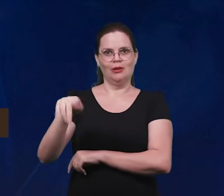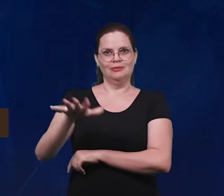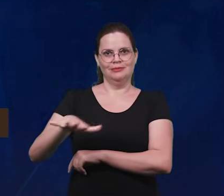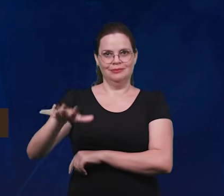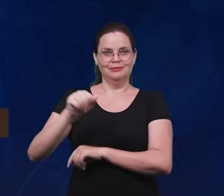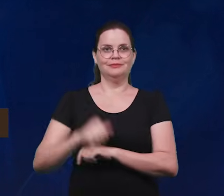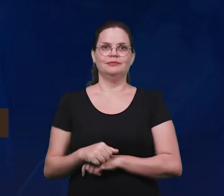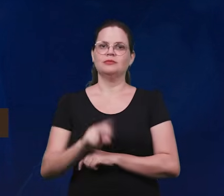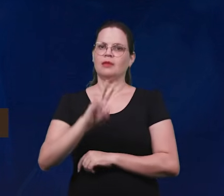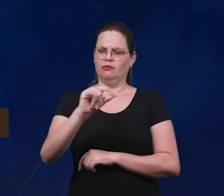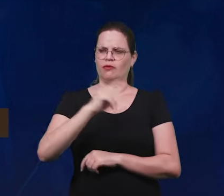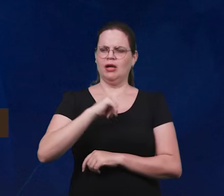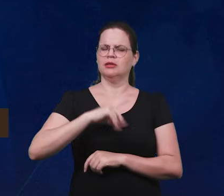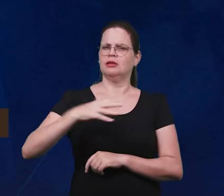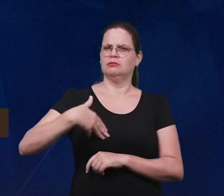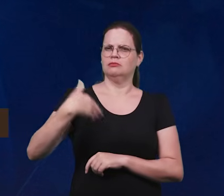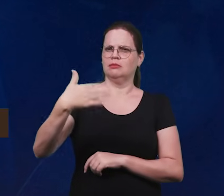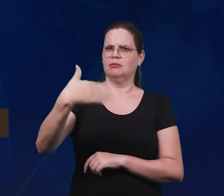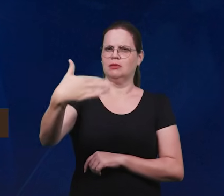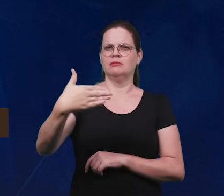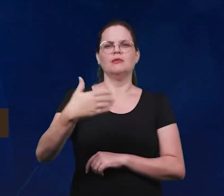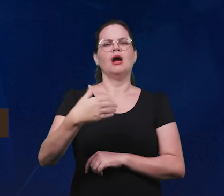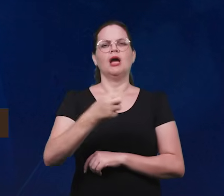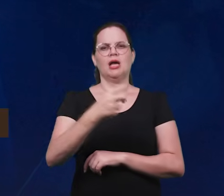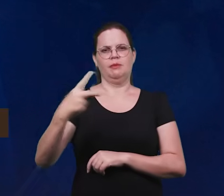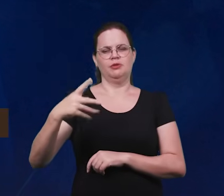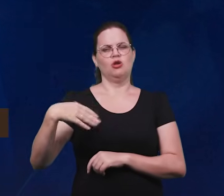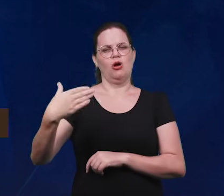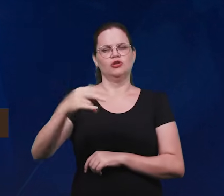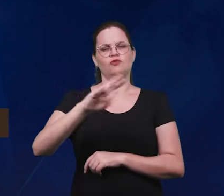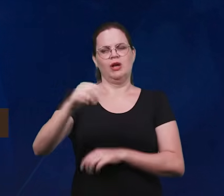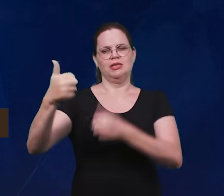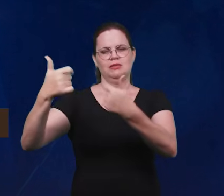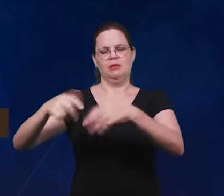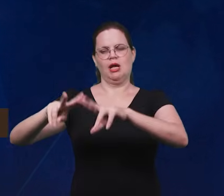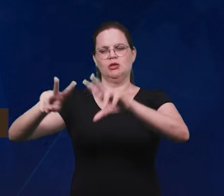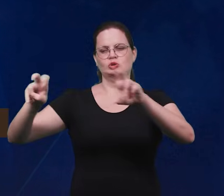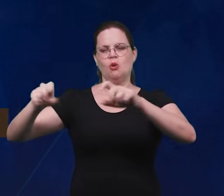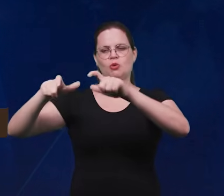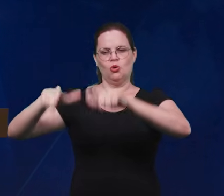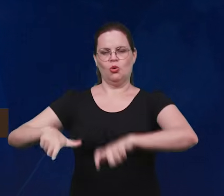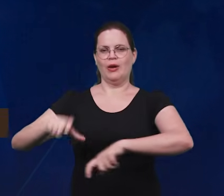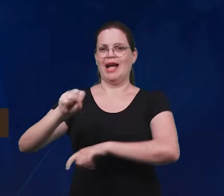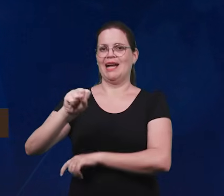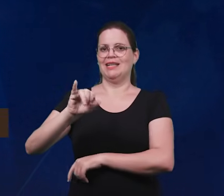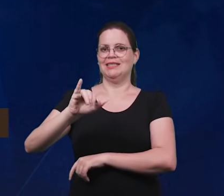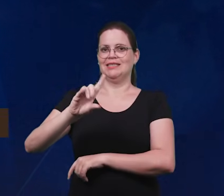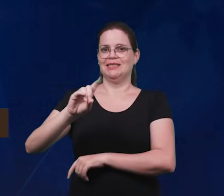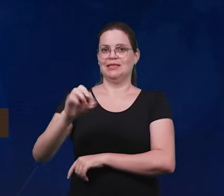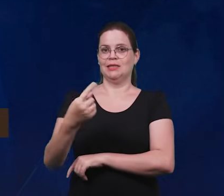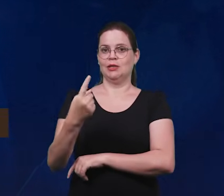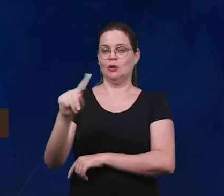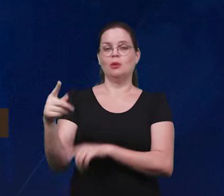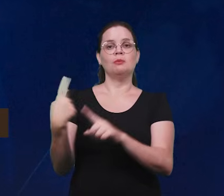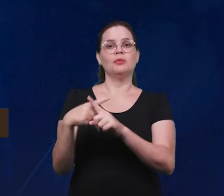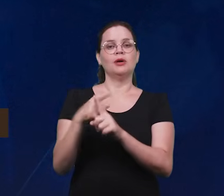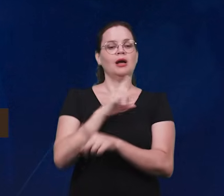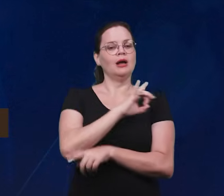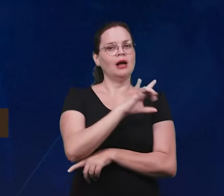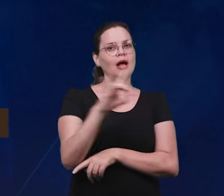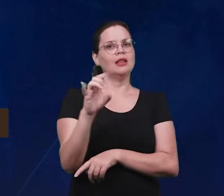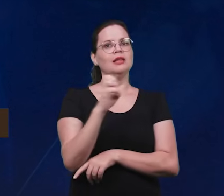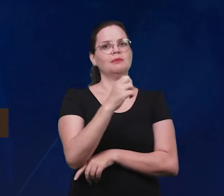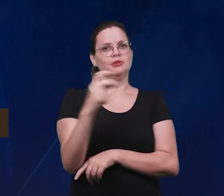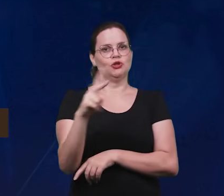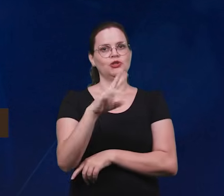serão dignos de serem mencionados nesta série de estudos. E isto porque cada episódio